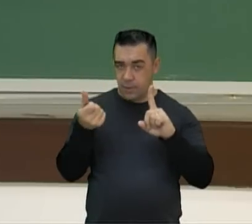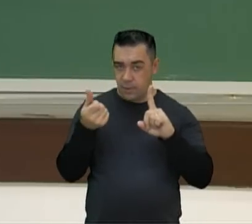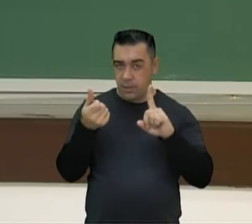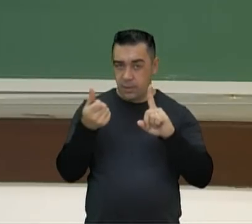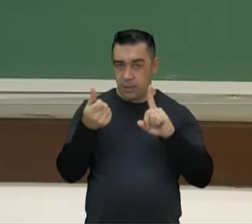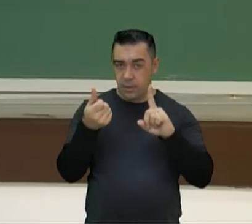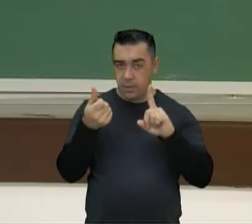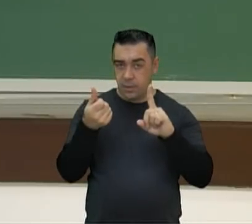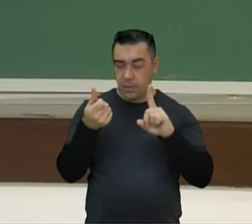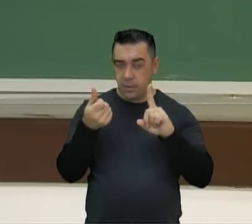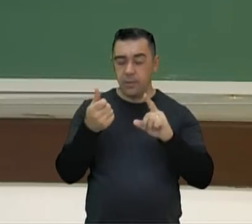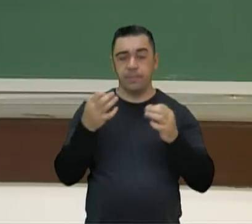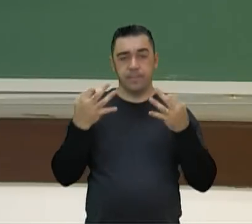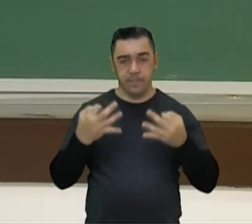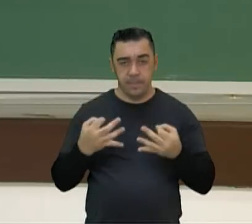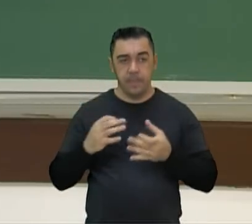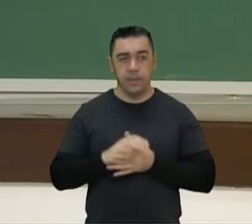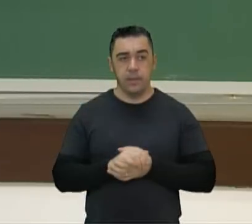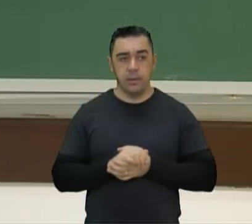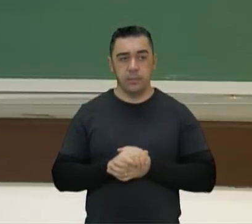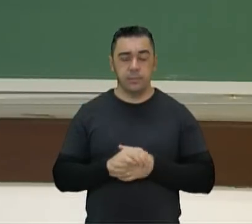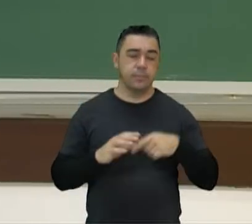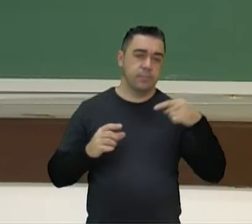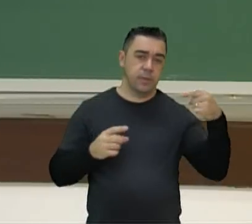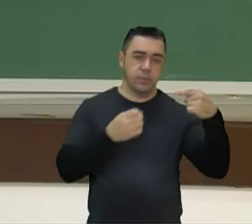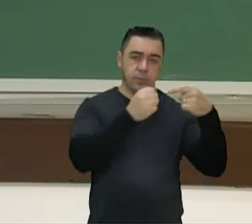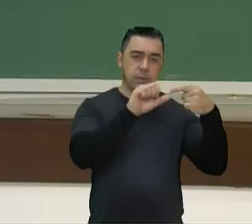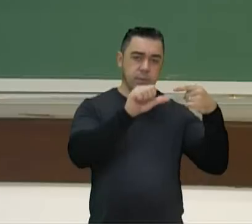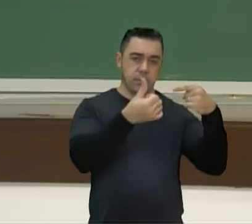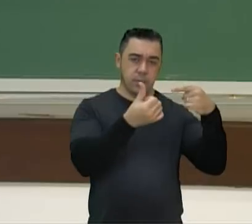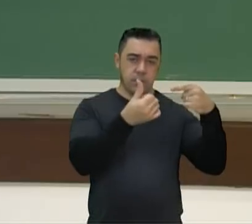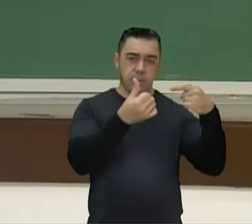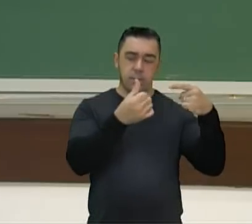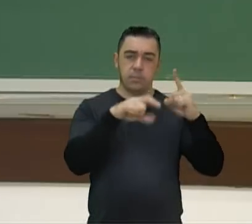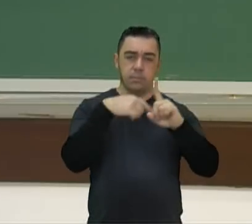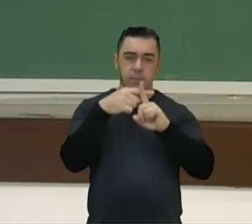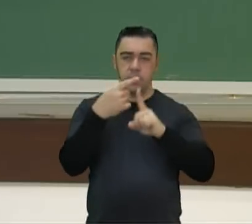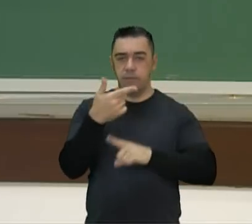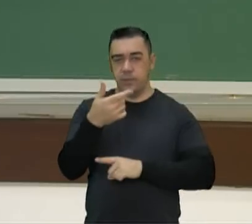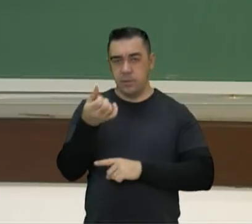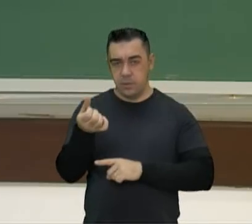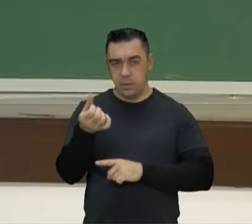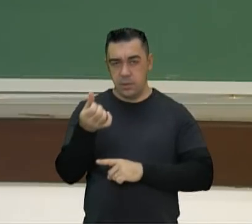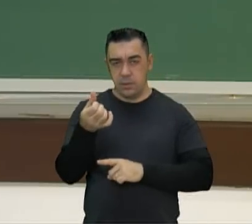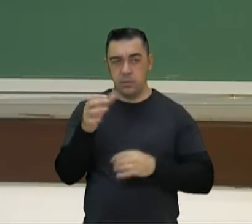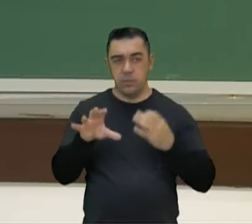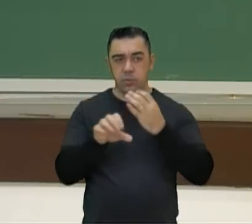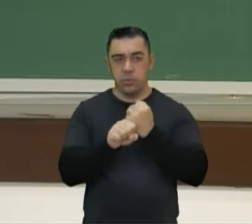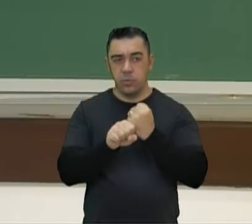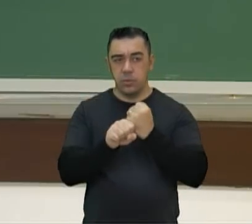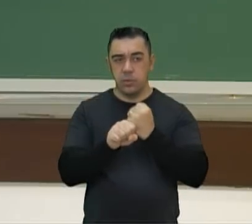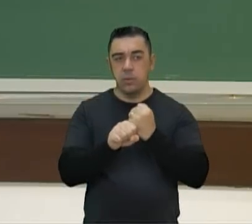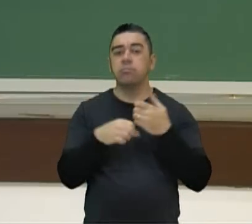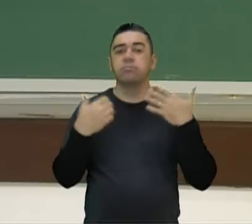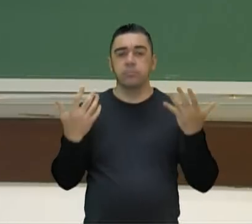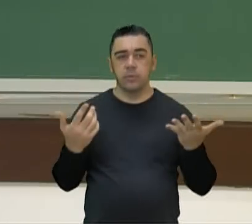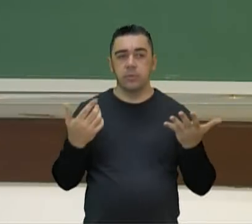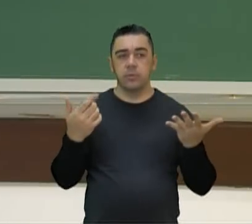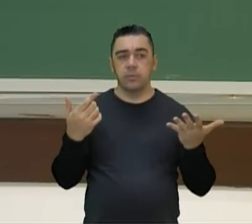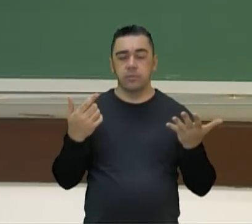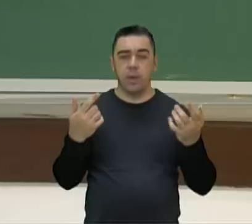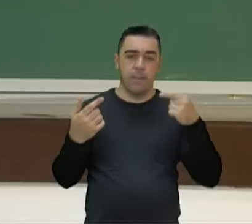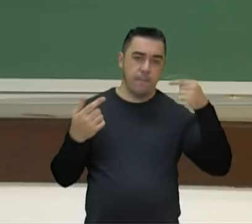26, mais 26. Menos 86 com mais 26, a dinâmica